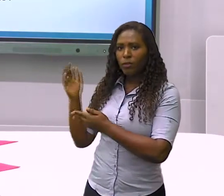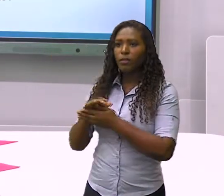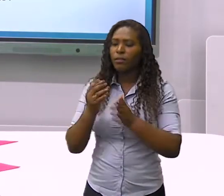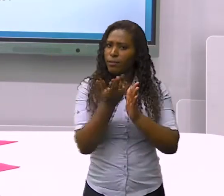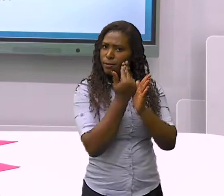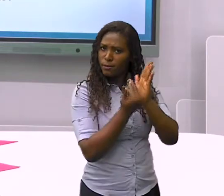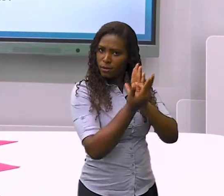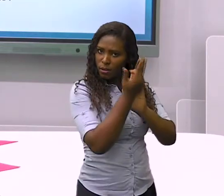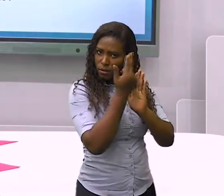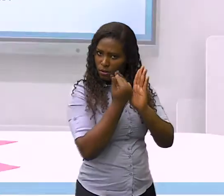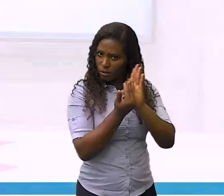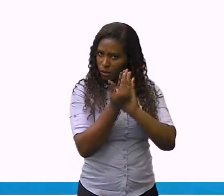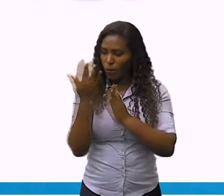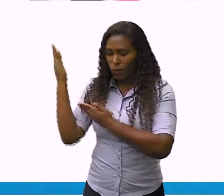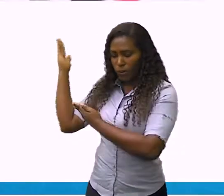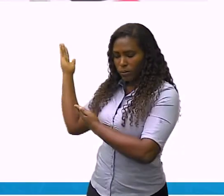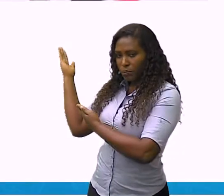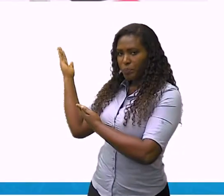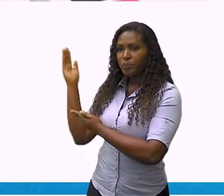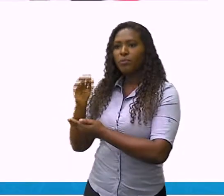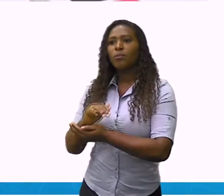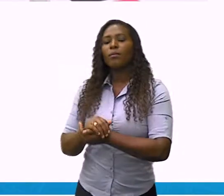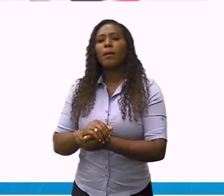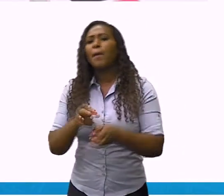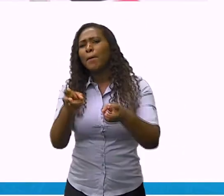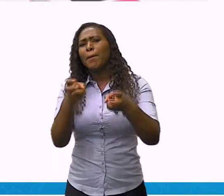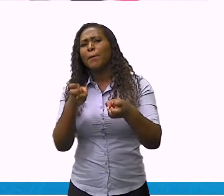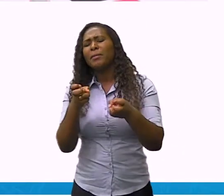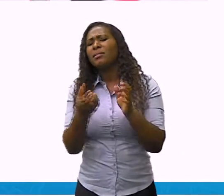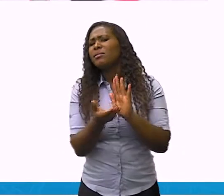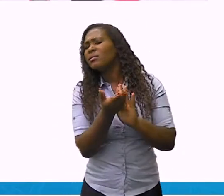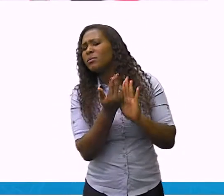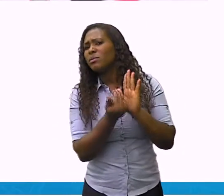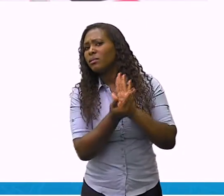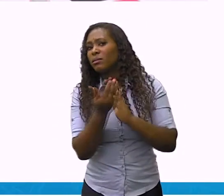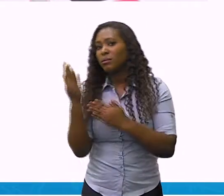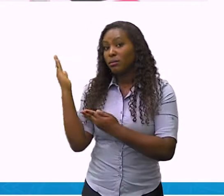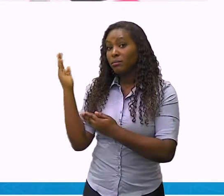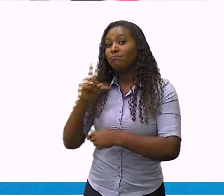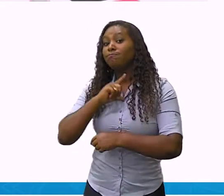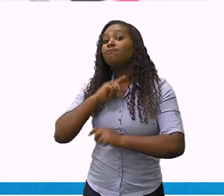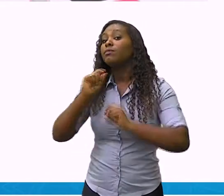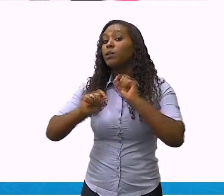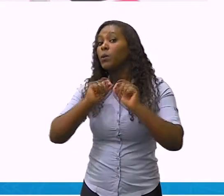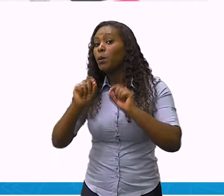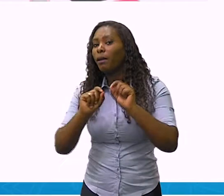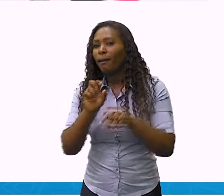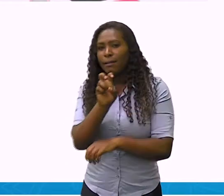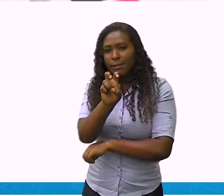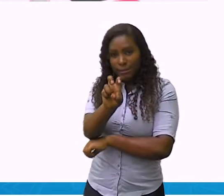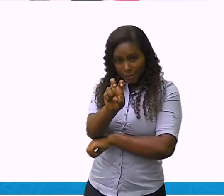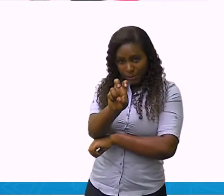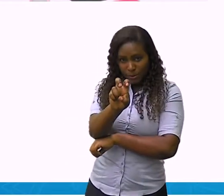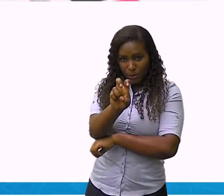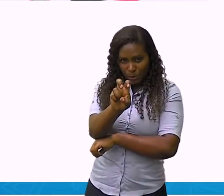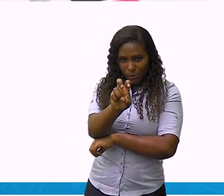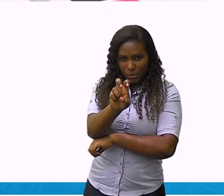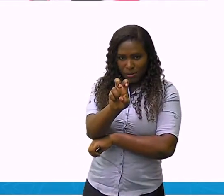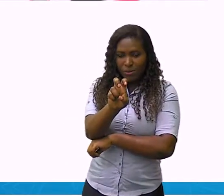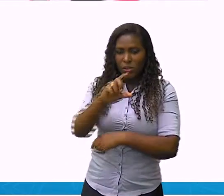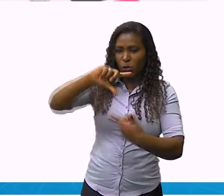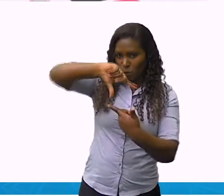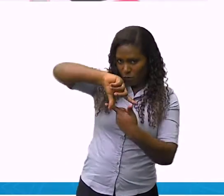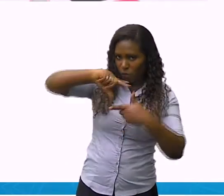ver. Vejam só, observe estas imagens aqui. Nós temos 5 imagens, imagem de